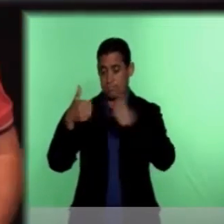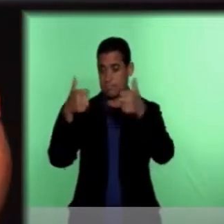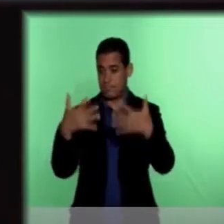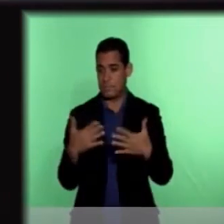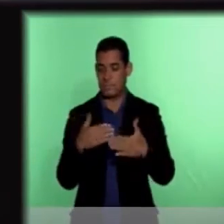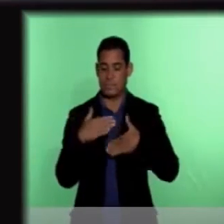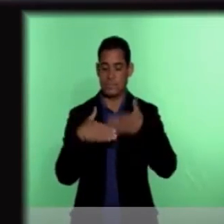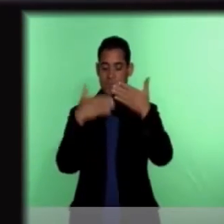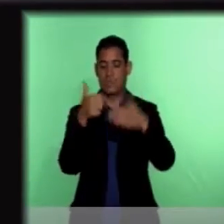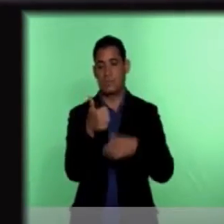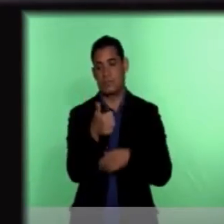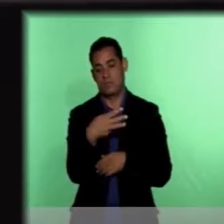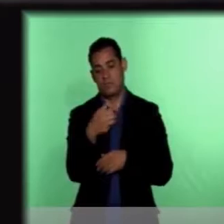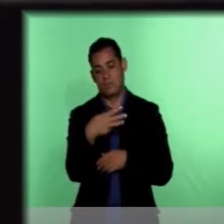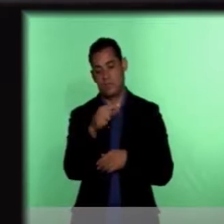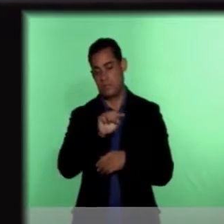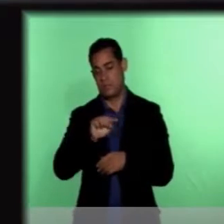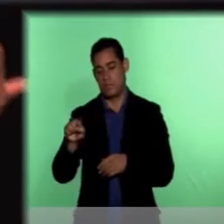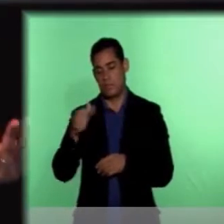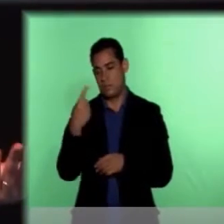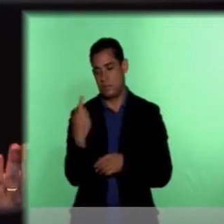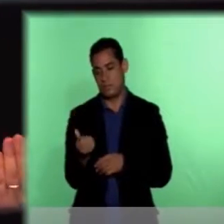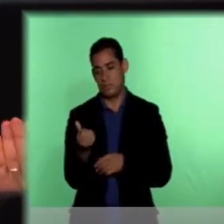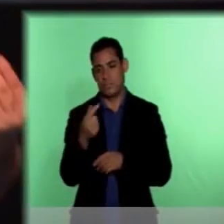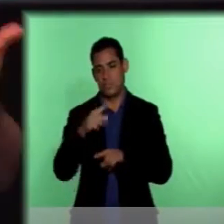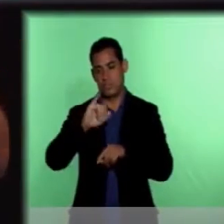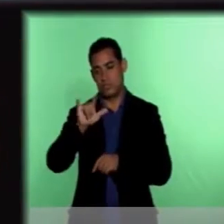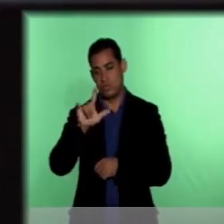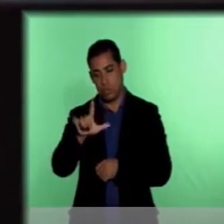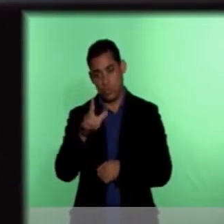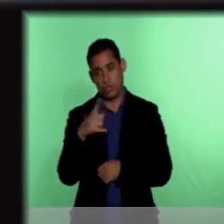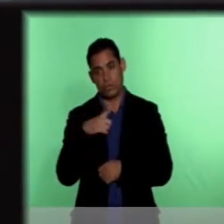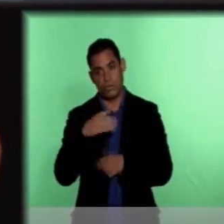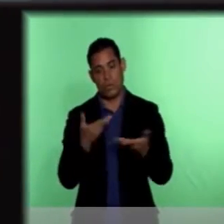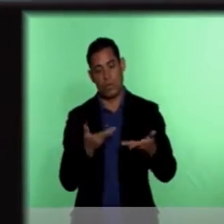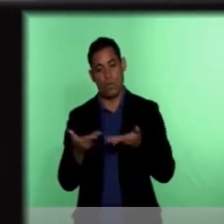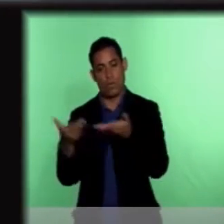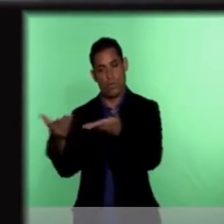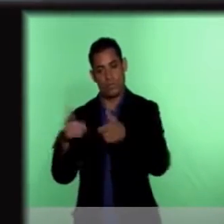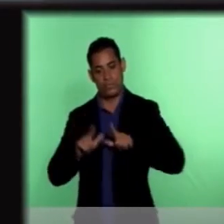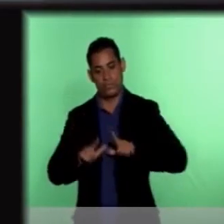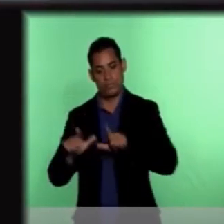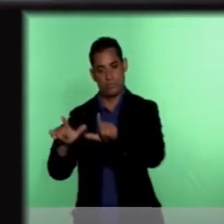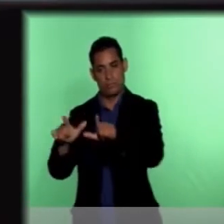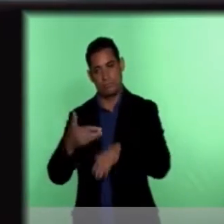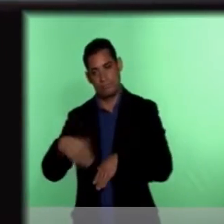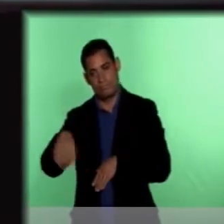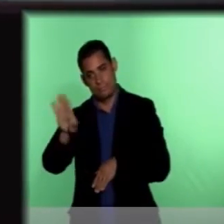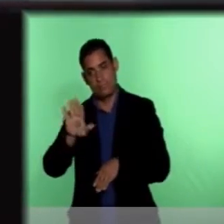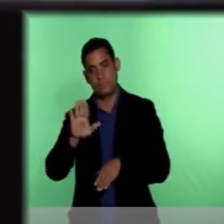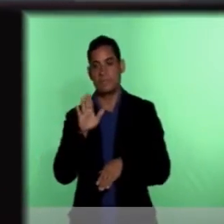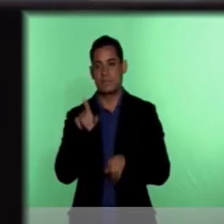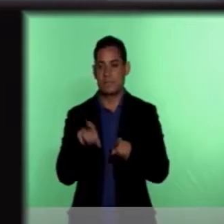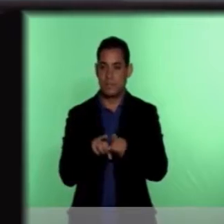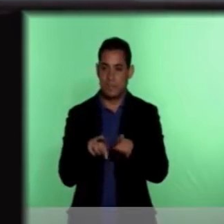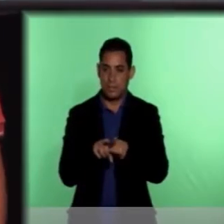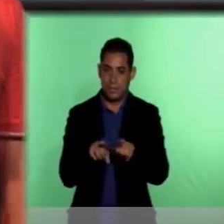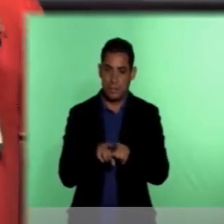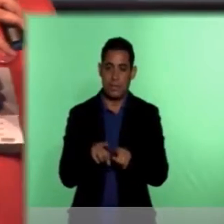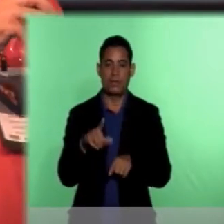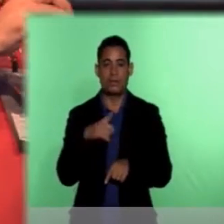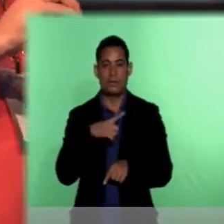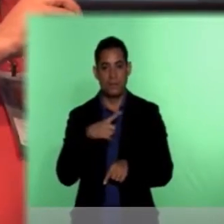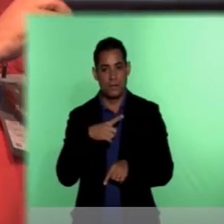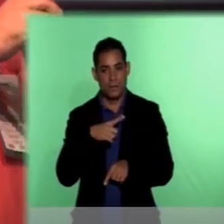de tese, a 16 de julho. Nós temos um convite para participar dessa atividade, que vai ser na Etiópia,